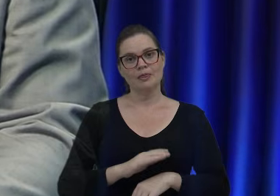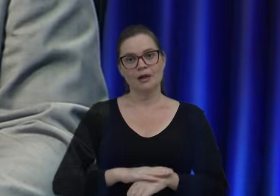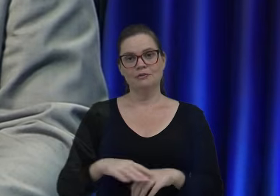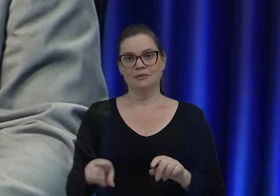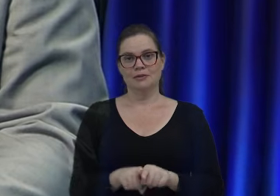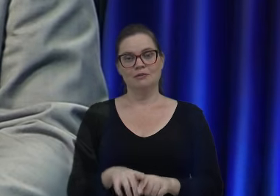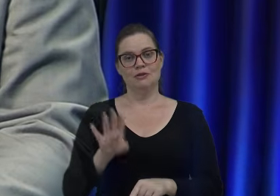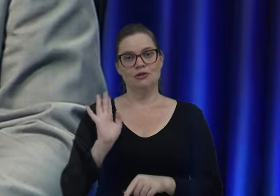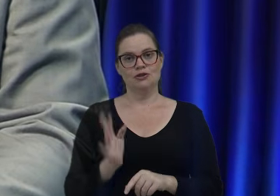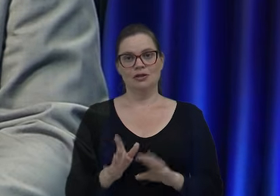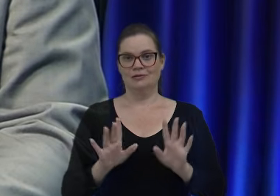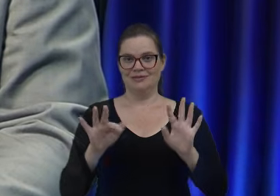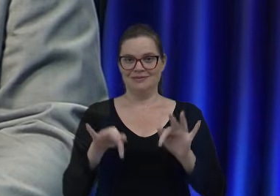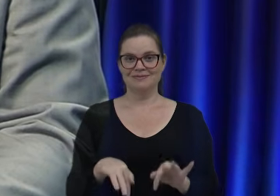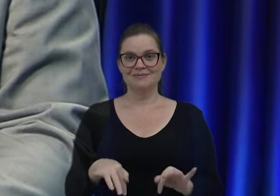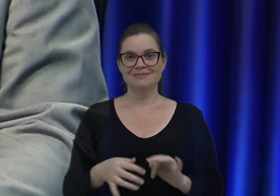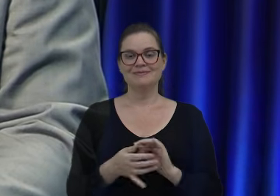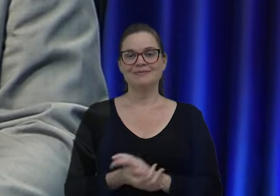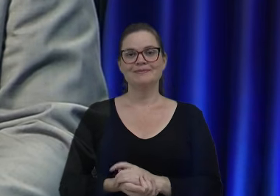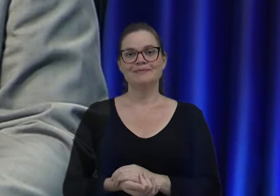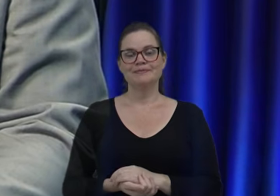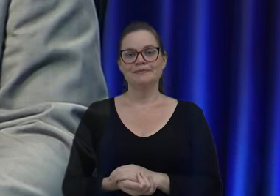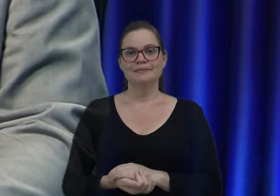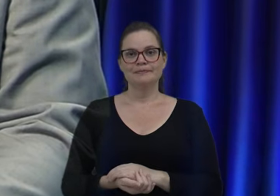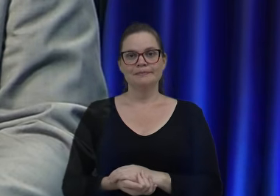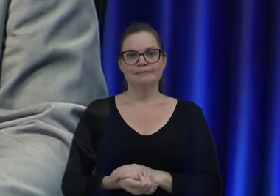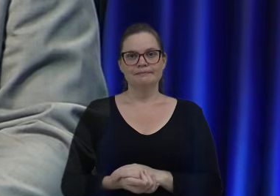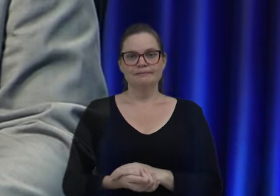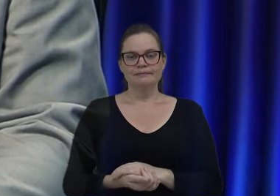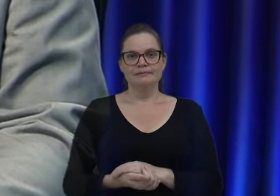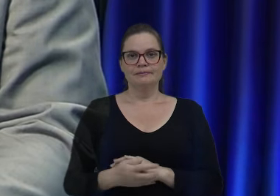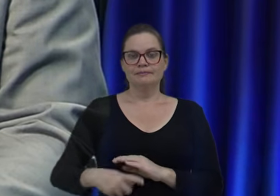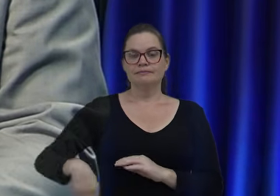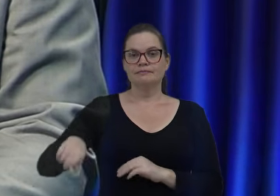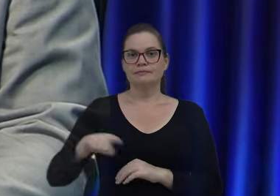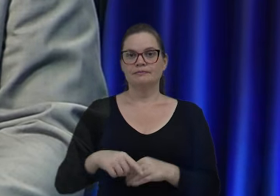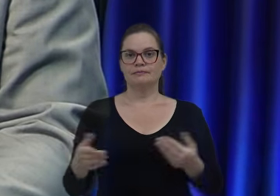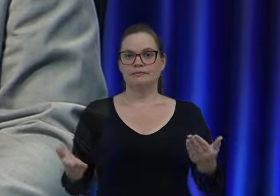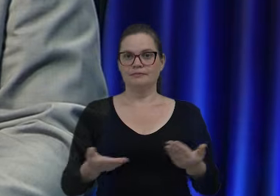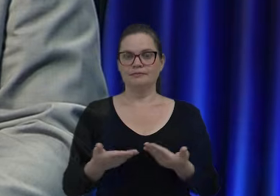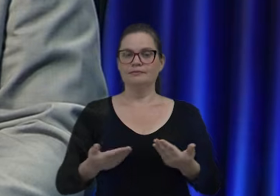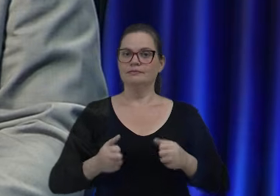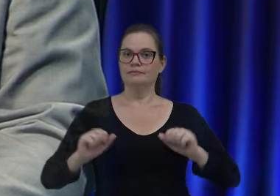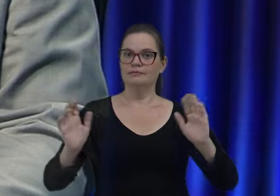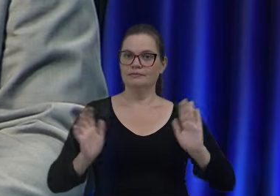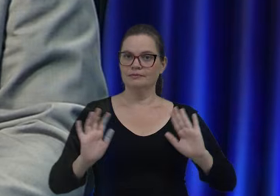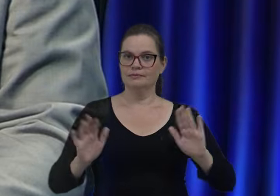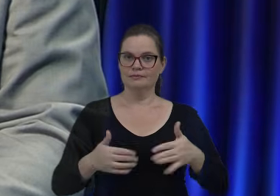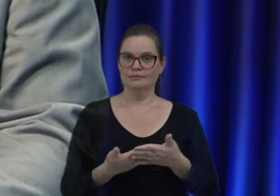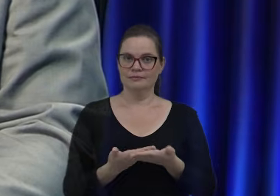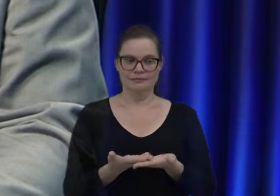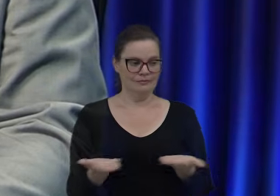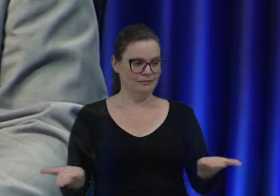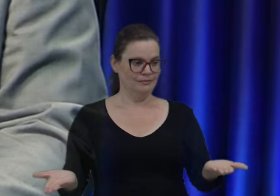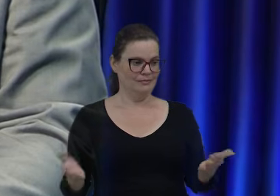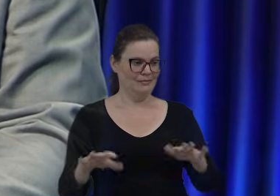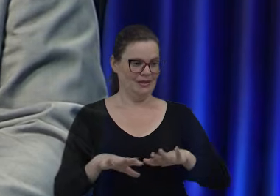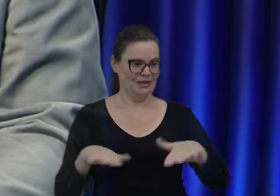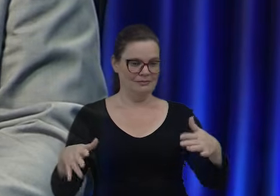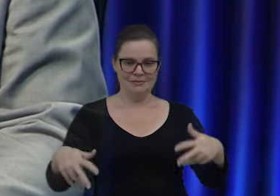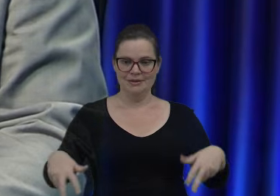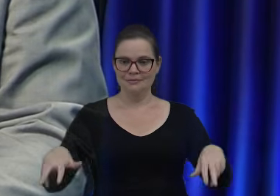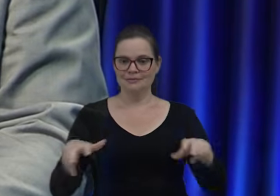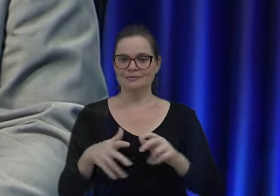já está se esgotando aqui e nós já vamos nos despedir aqui da mesa, dos companheiros,